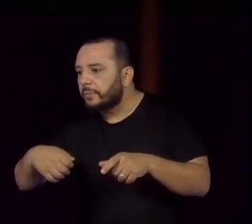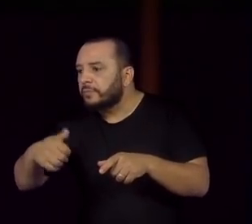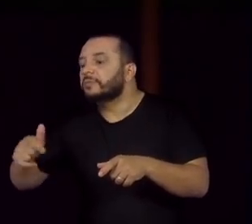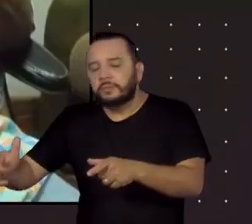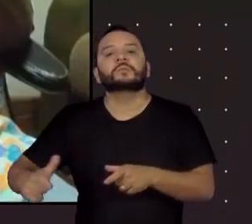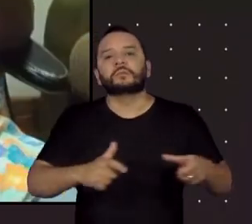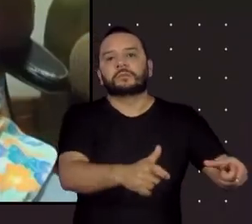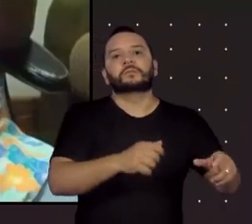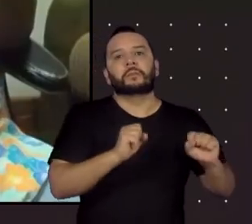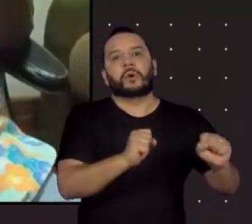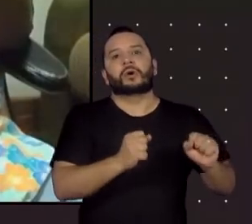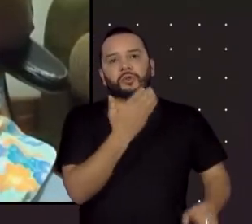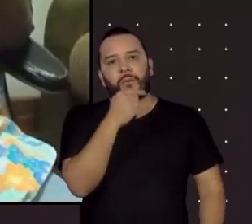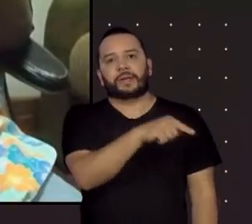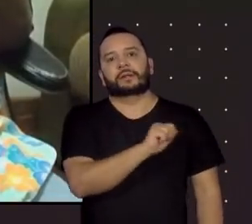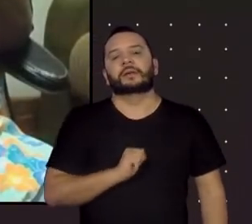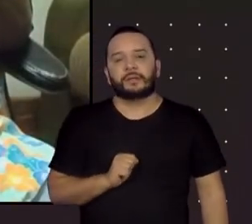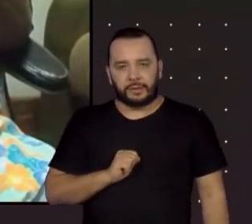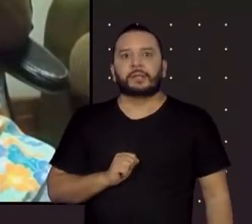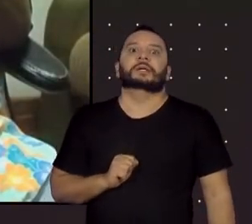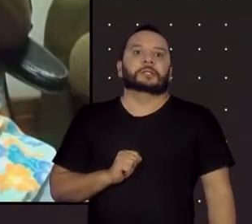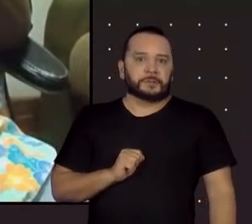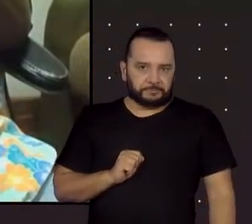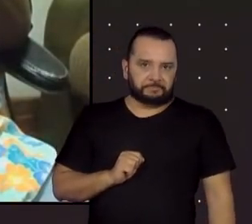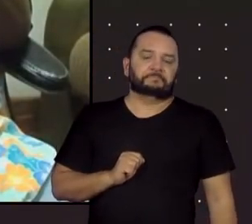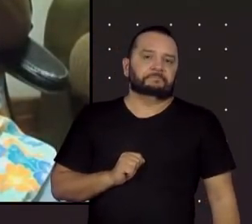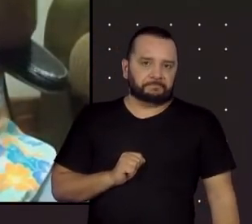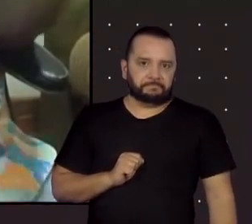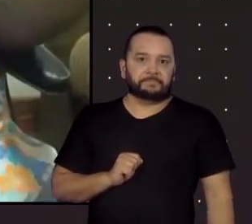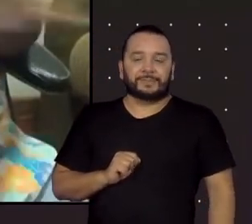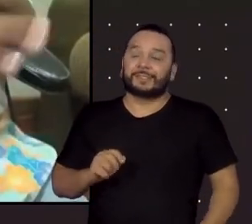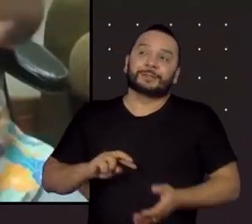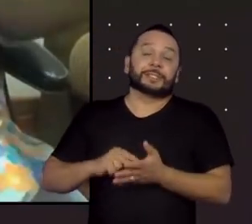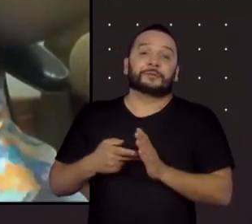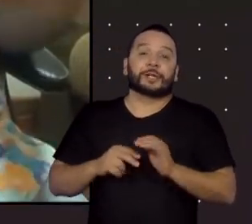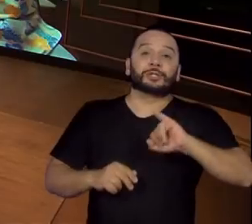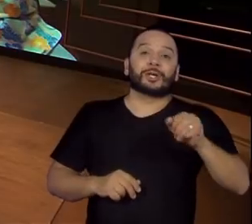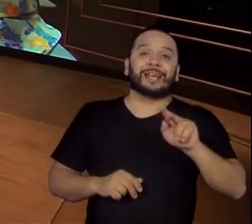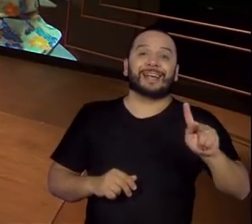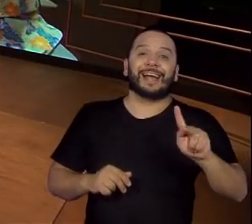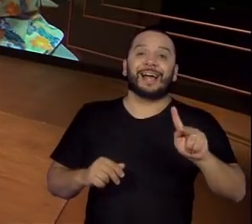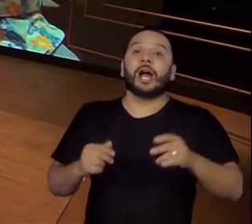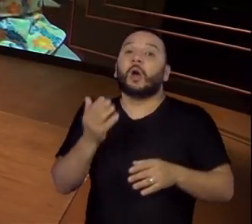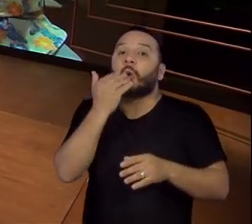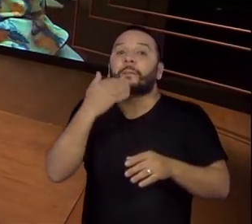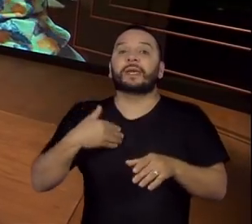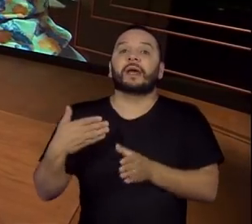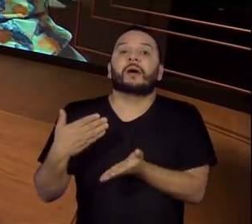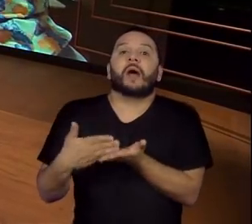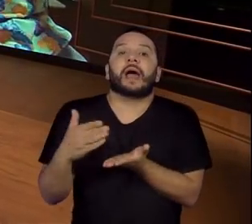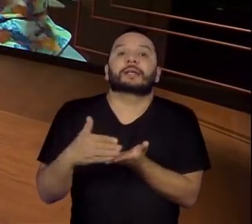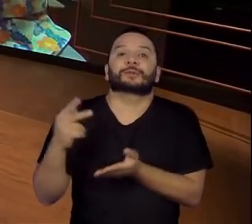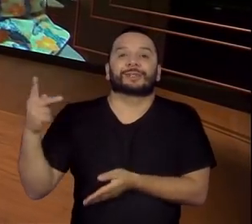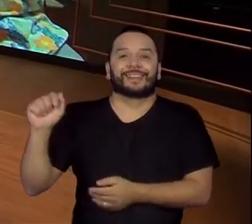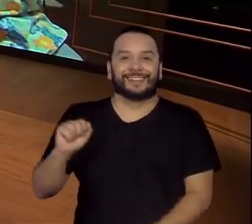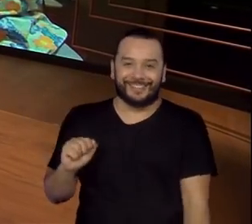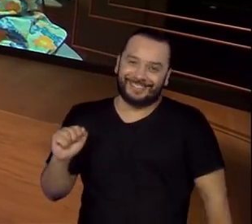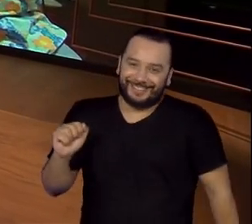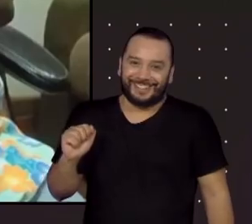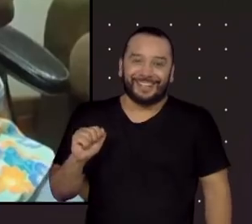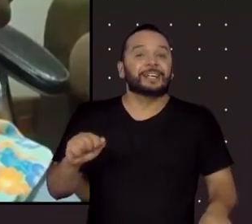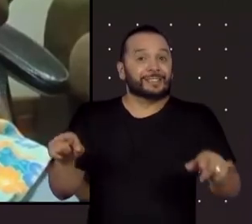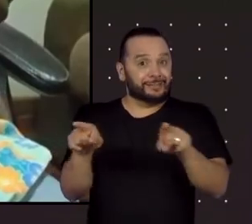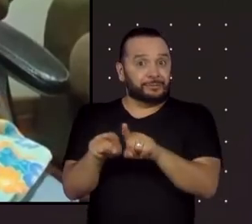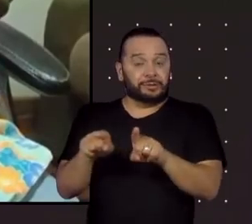Eminência Parda, porque não podia fazer nada com o presidente sem antes